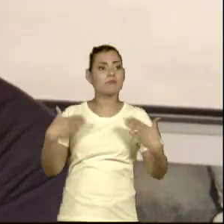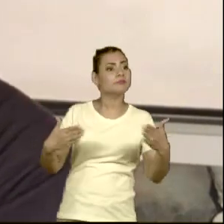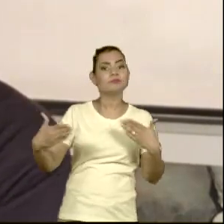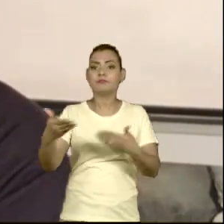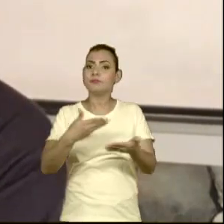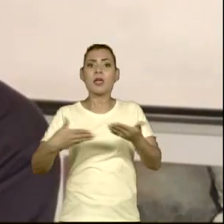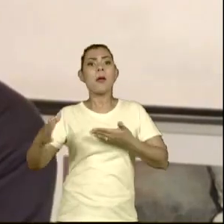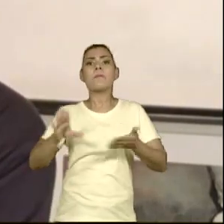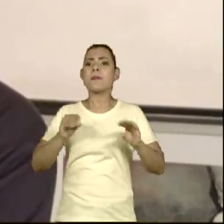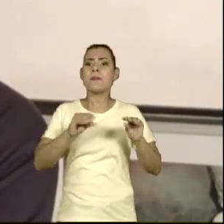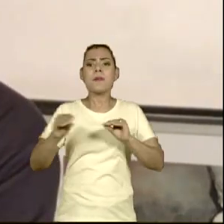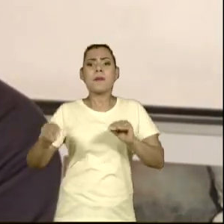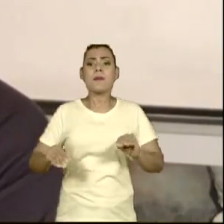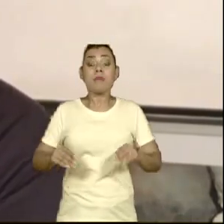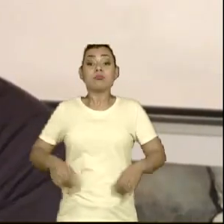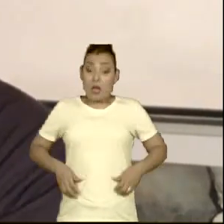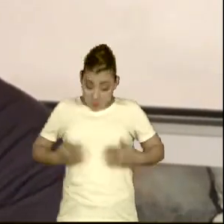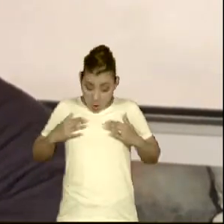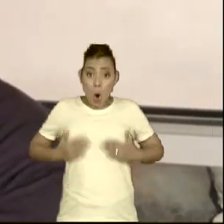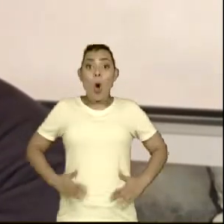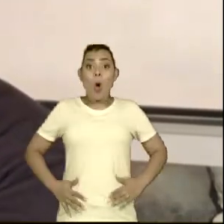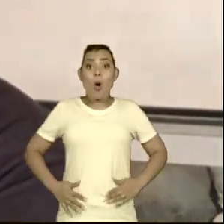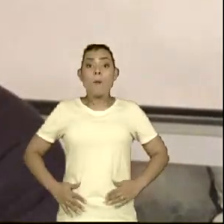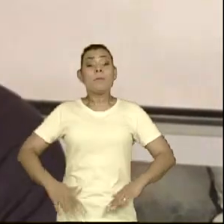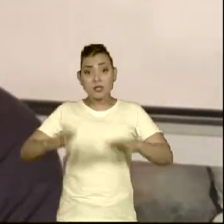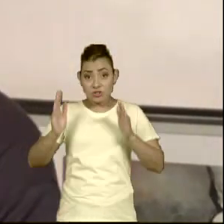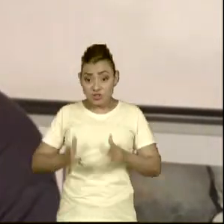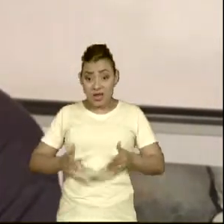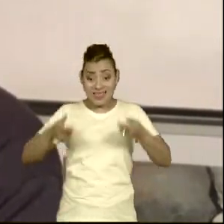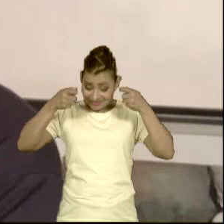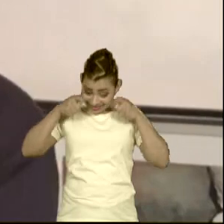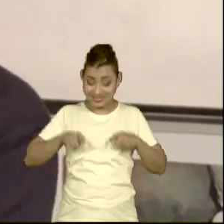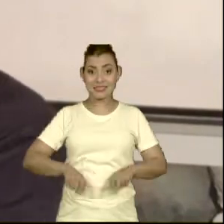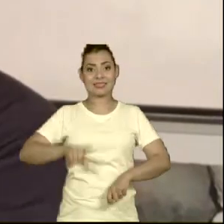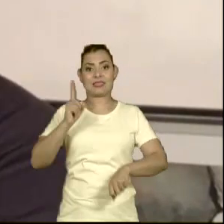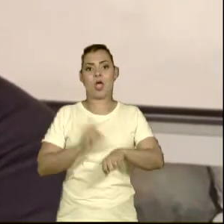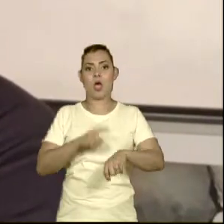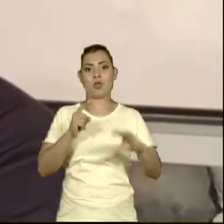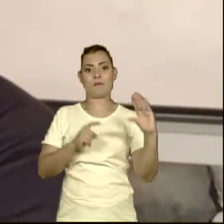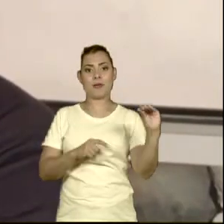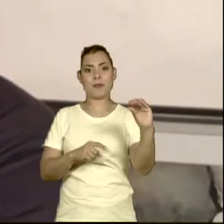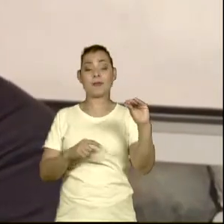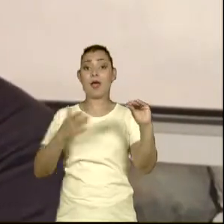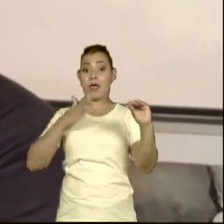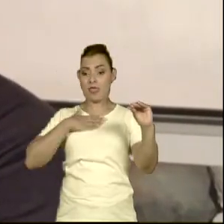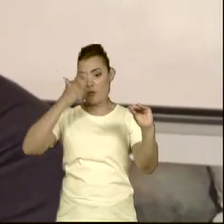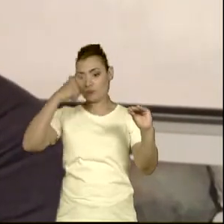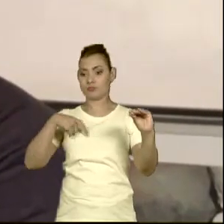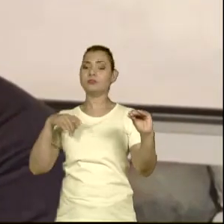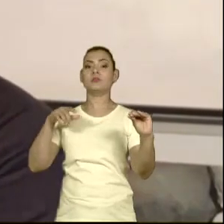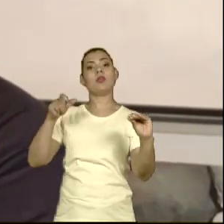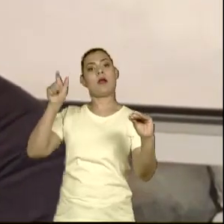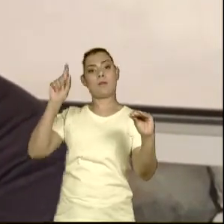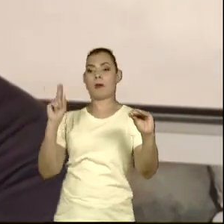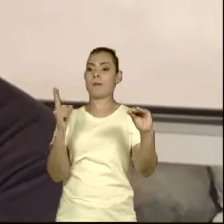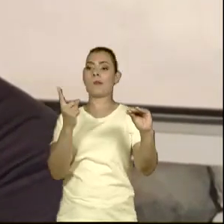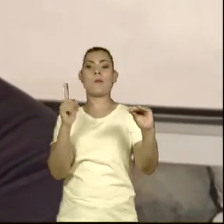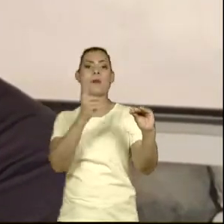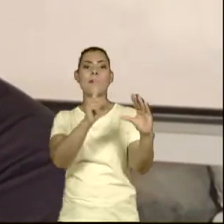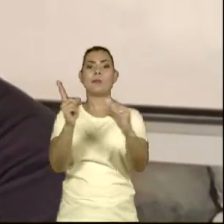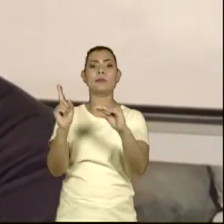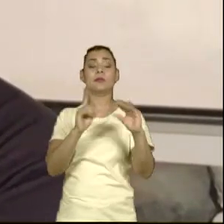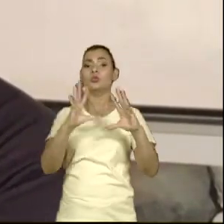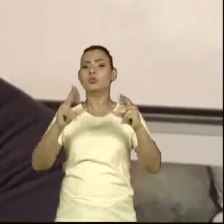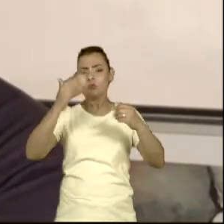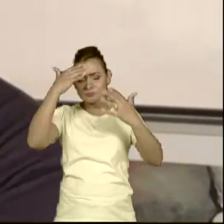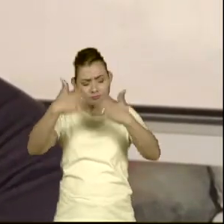equipe de cena dentro do estúdio, tá? E eu só vestia na hora que o Garibaldo tinha que estar presente, mas aí já estava tão ensaiado e estava